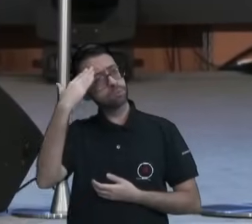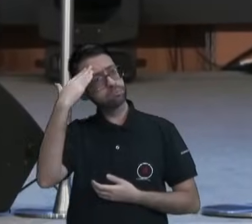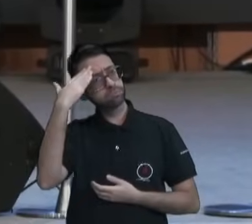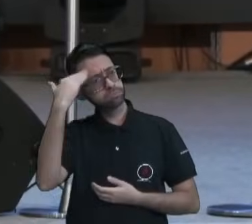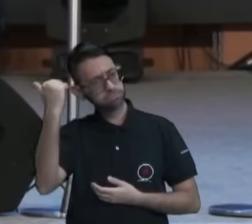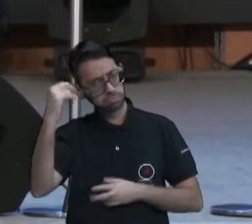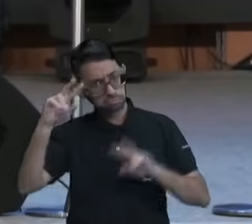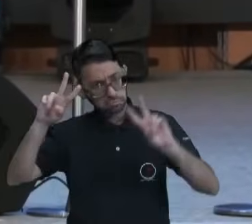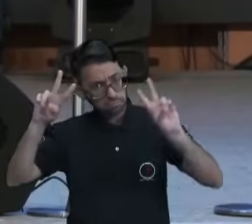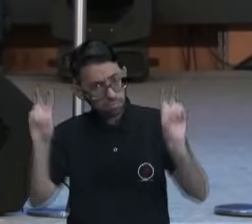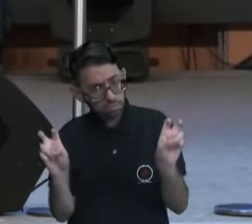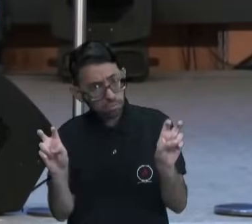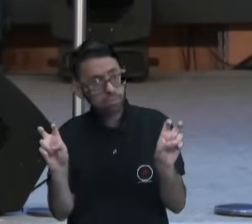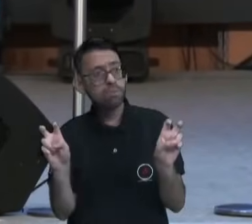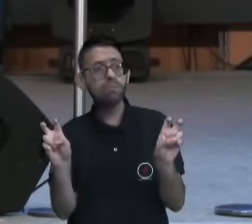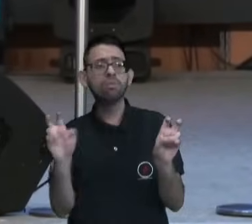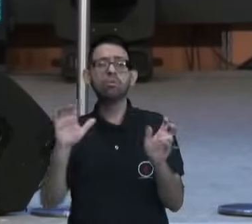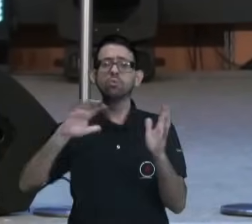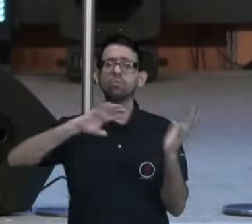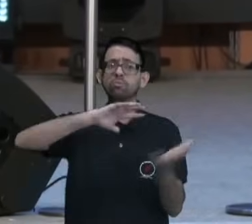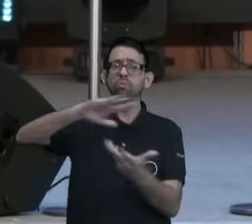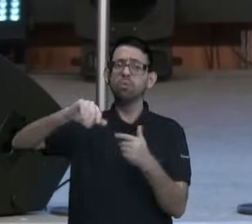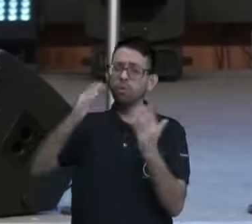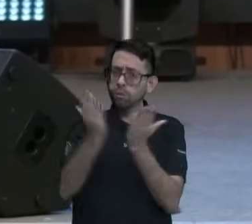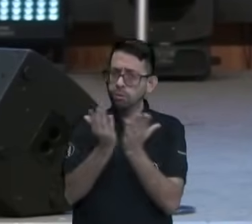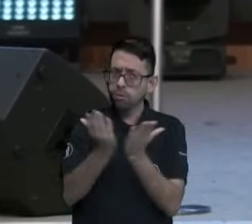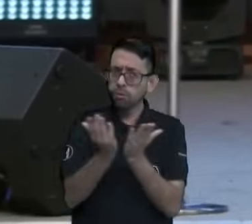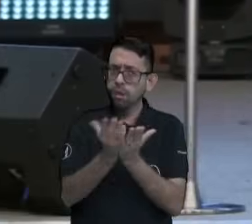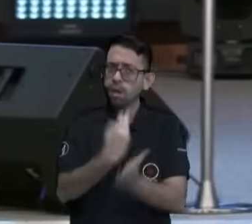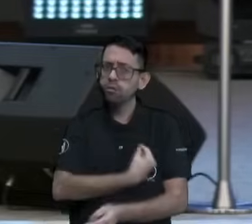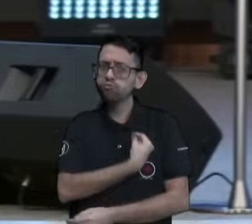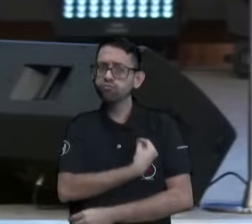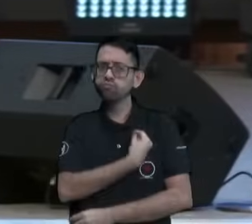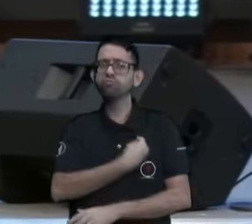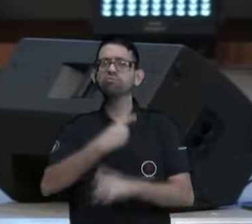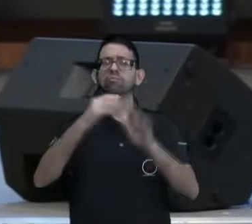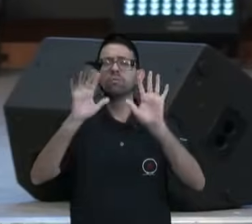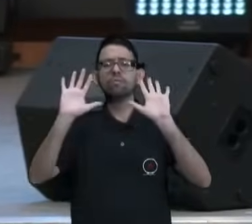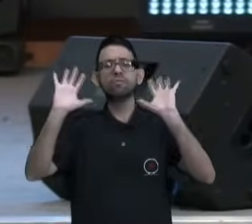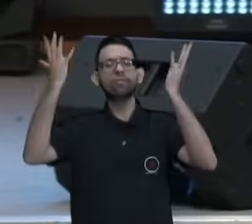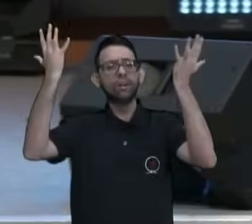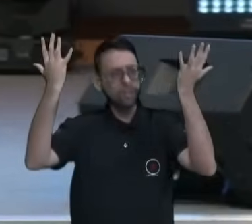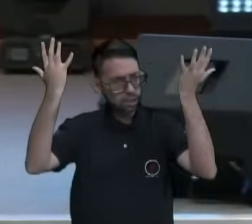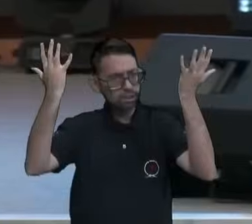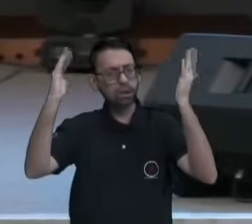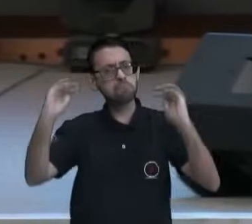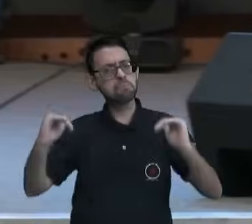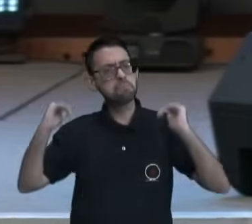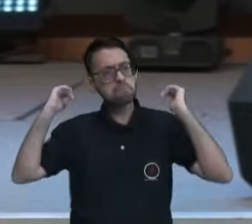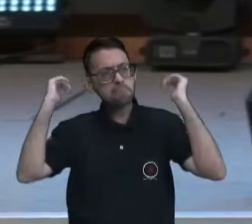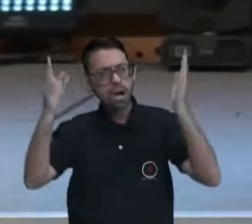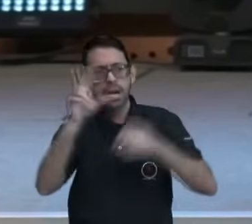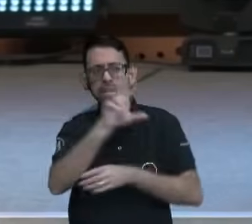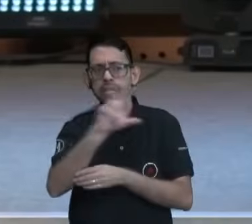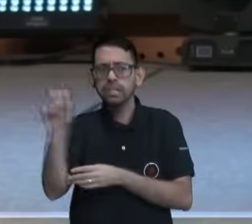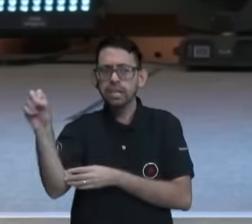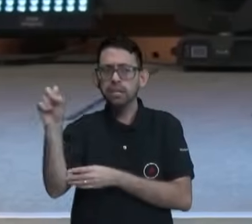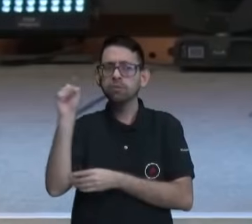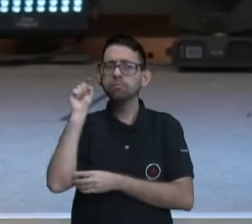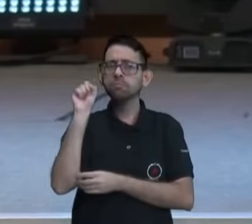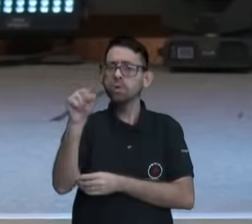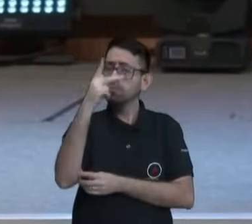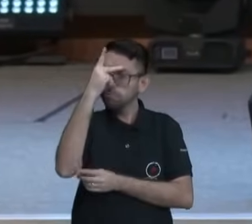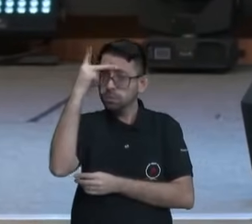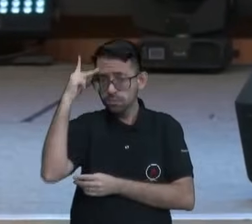evangélico fiz grandes eventos em lugares abertos 500.000 pessoas em Manaus